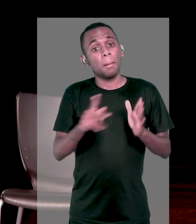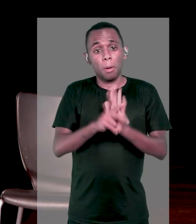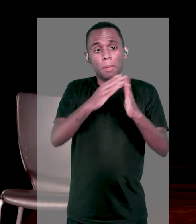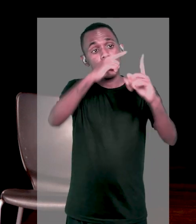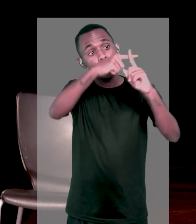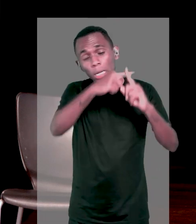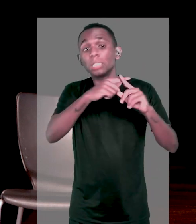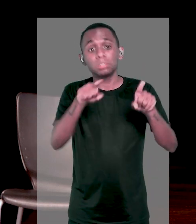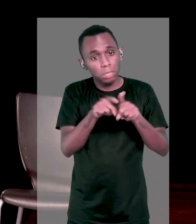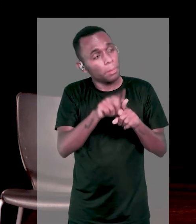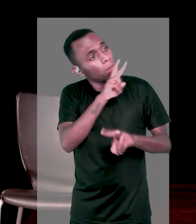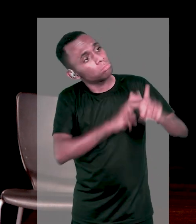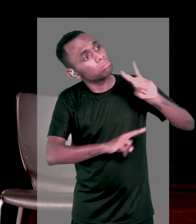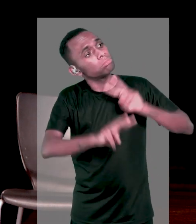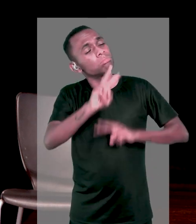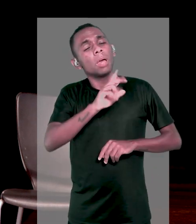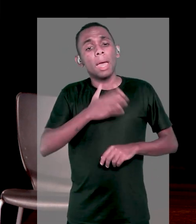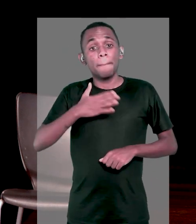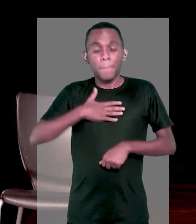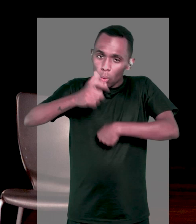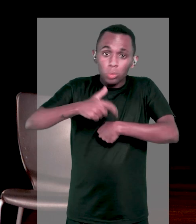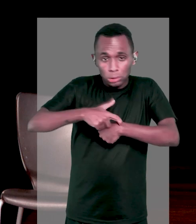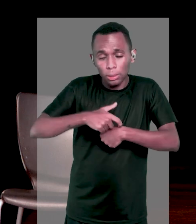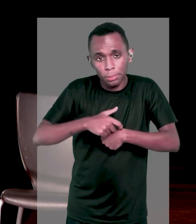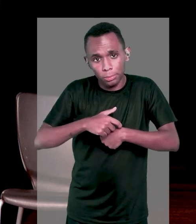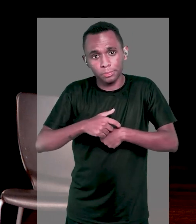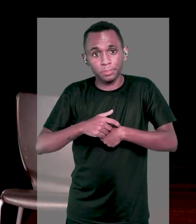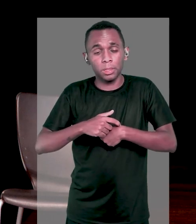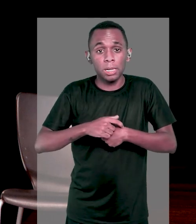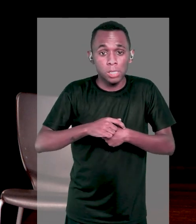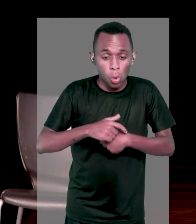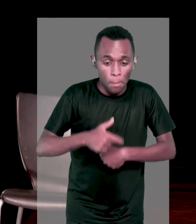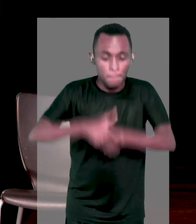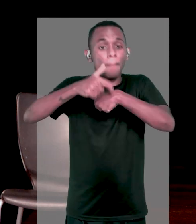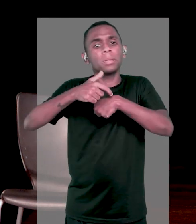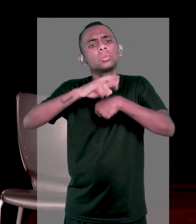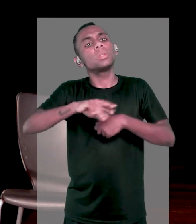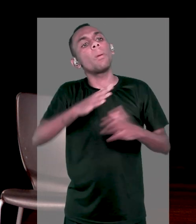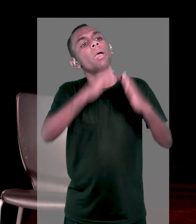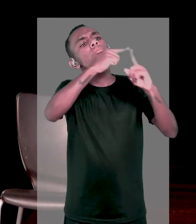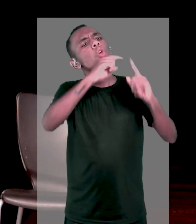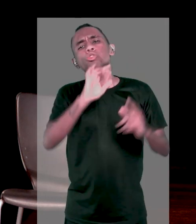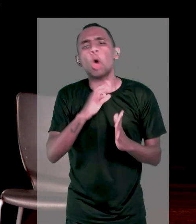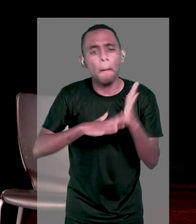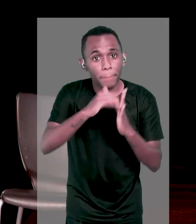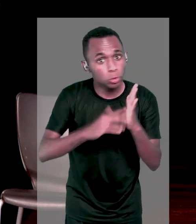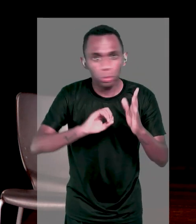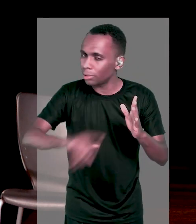a volta na catedral aquele que passa e para diante da pintura coloca-se em estado